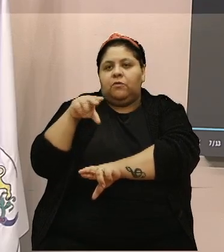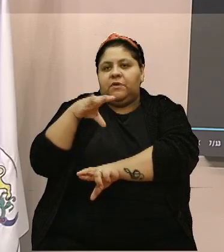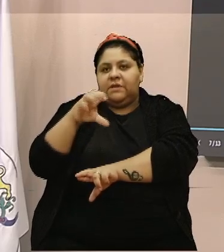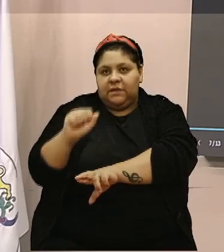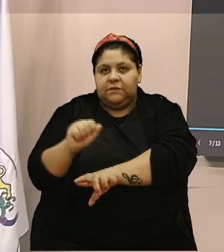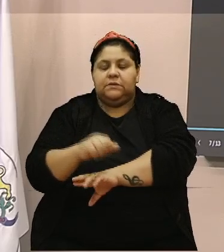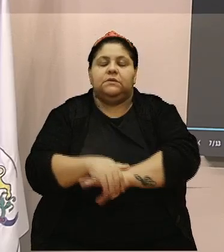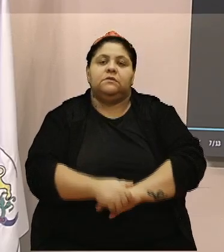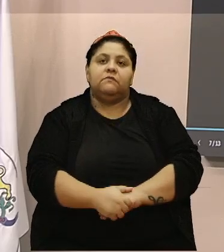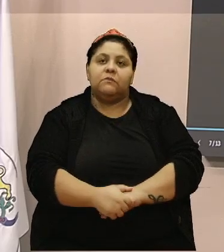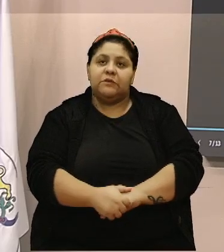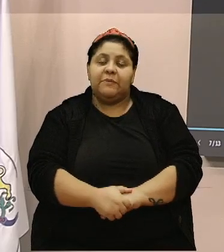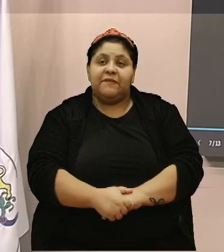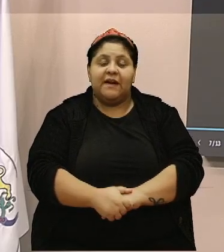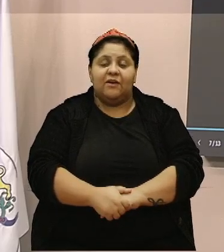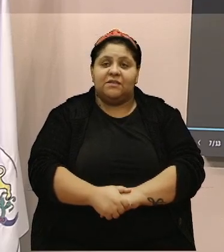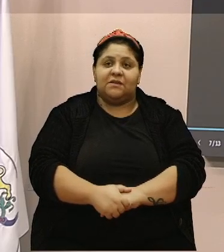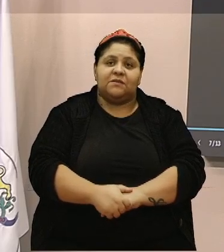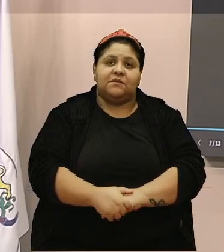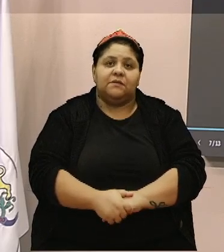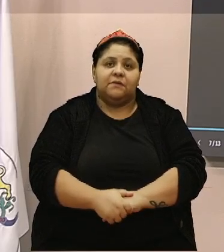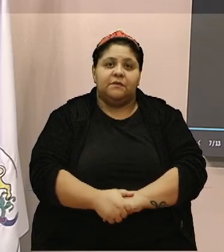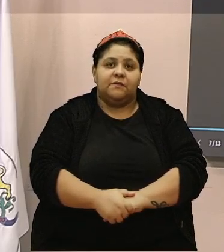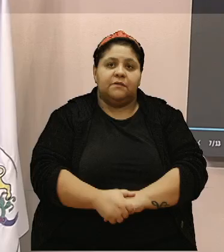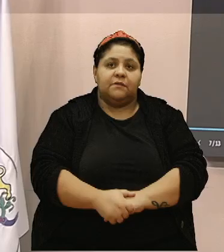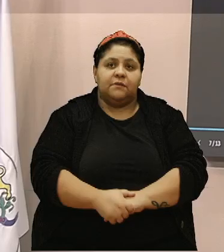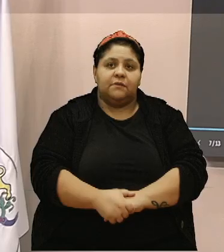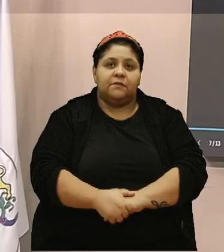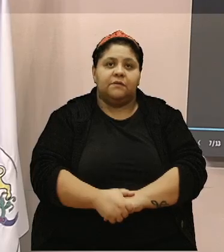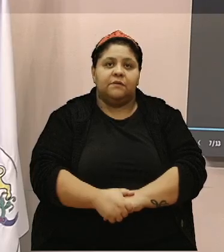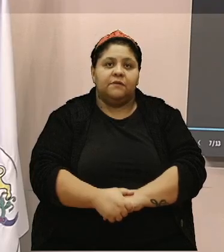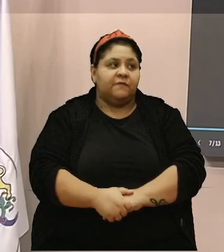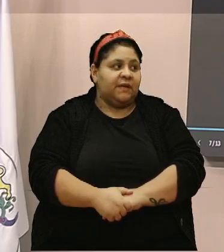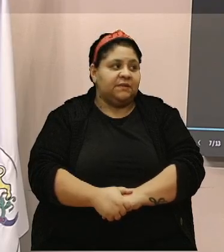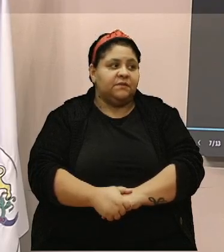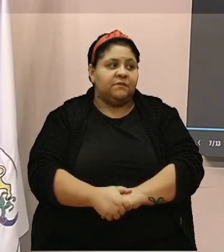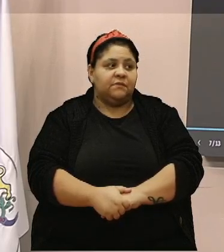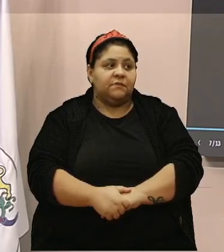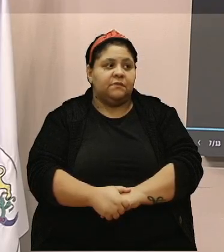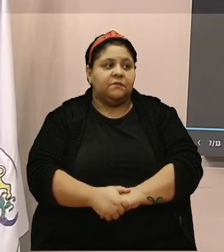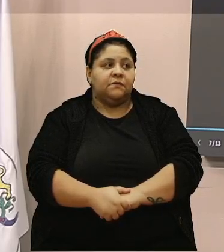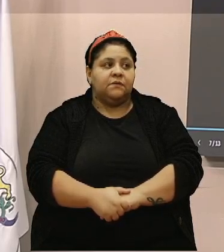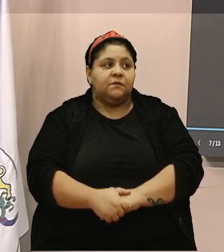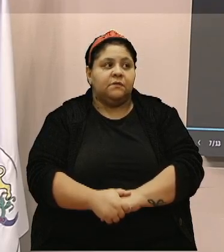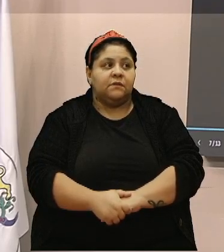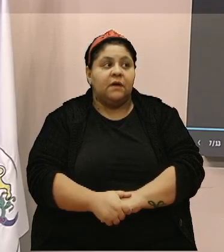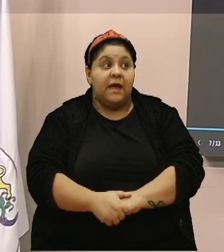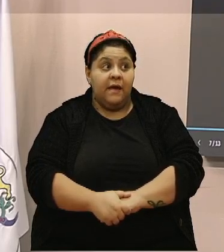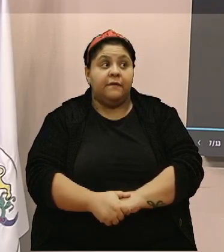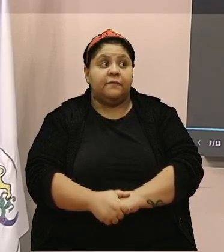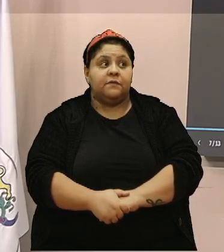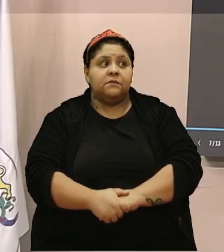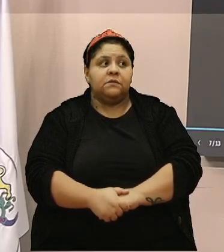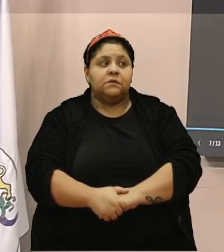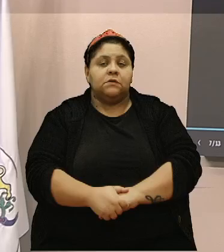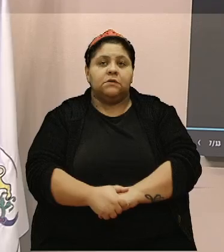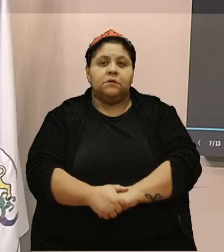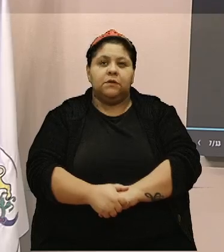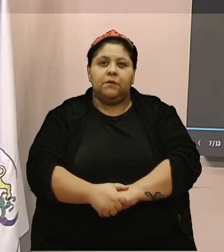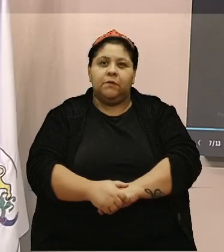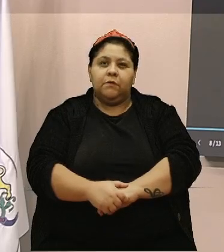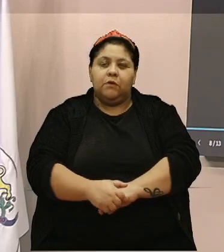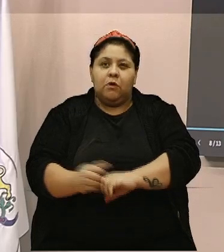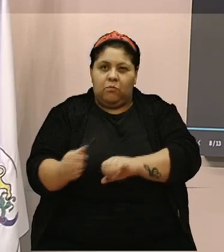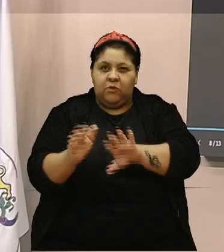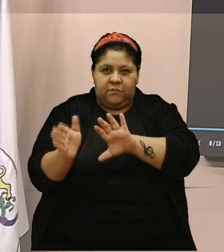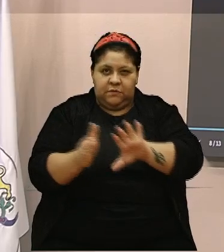passar. Ó, tudo acidentes que de 2000. Eu comecei dos mais recentes para trás. Pode passando,